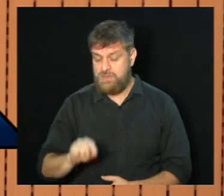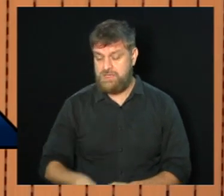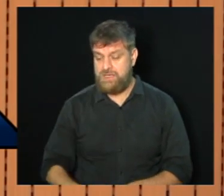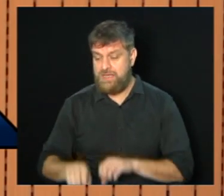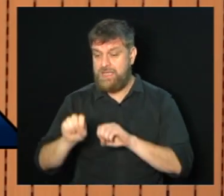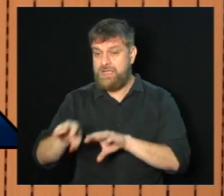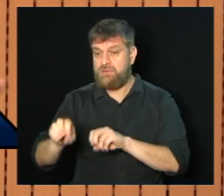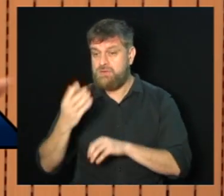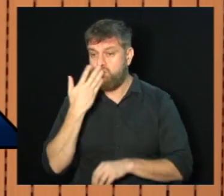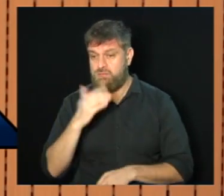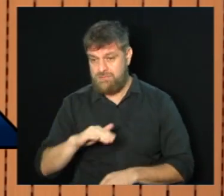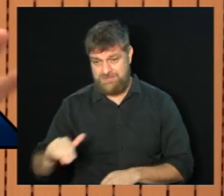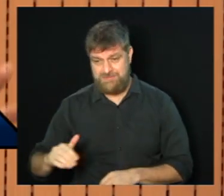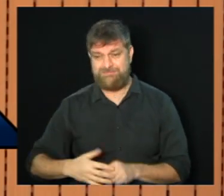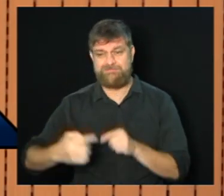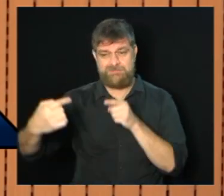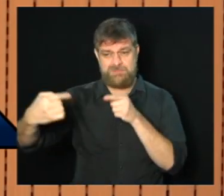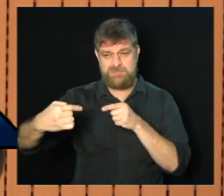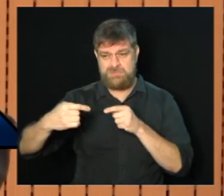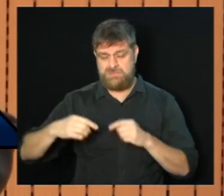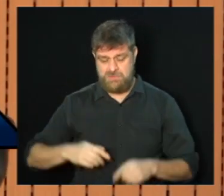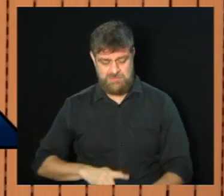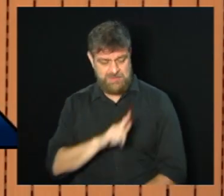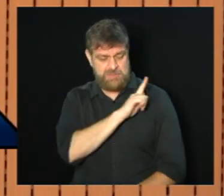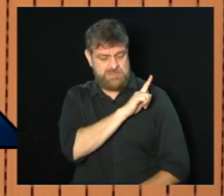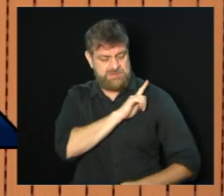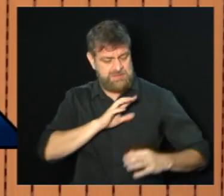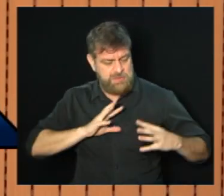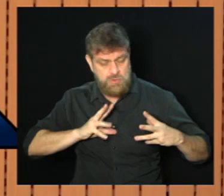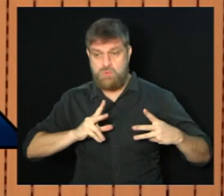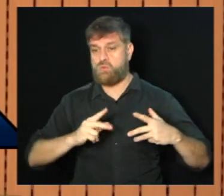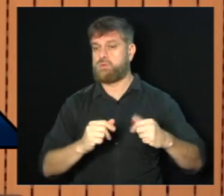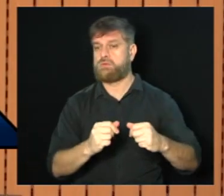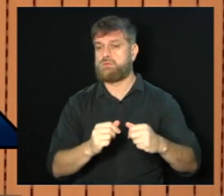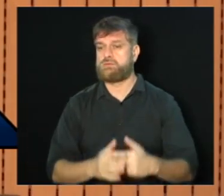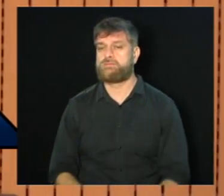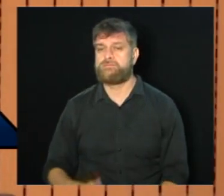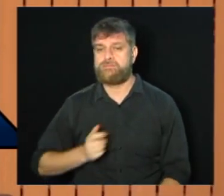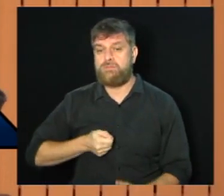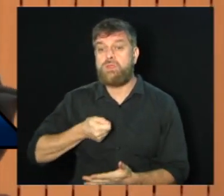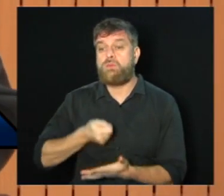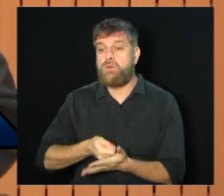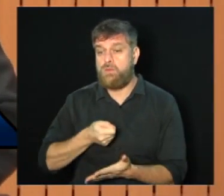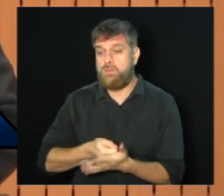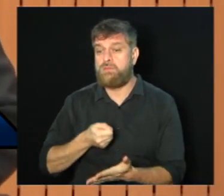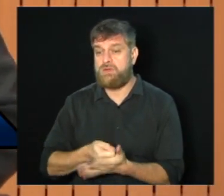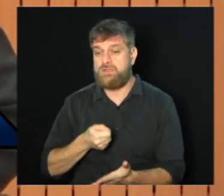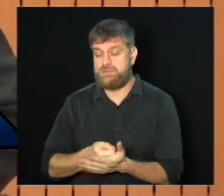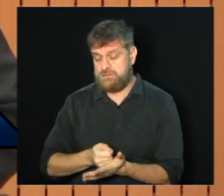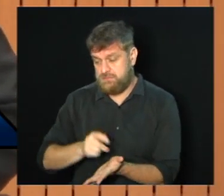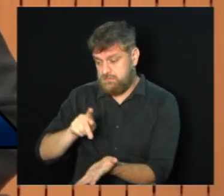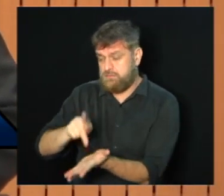grande desafio colocado para todos os gestores públicos municipais e uma obrigação, na verdade,